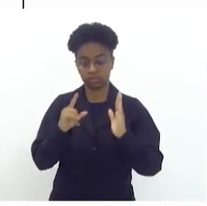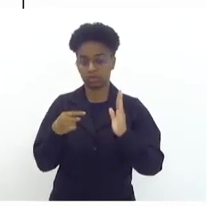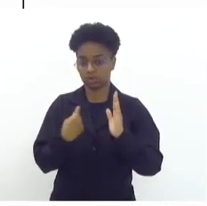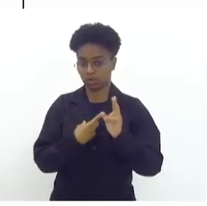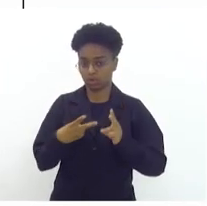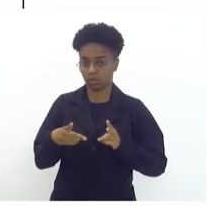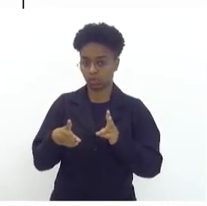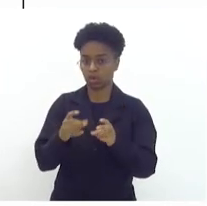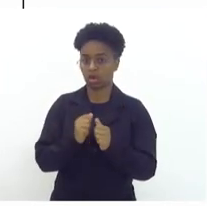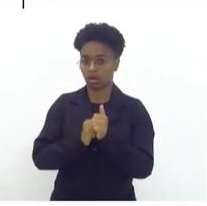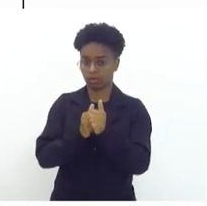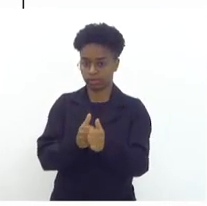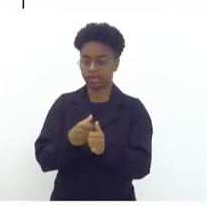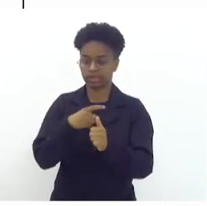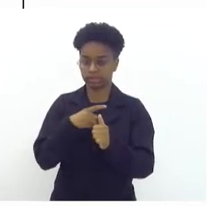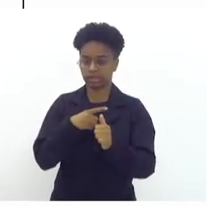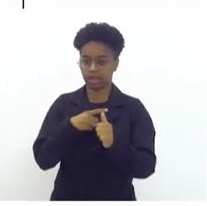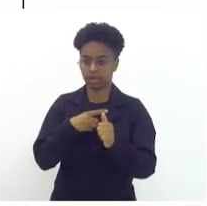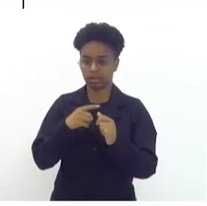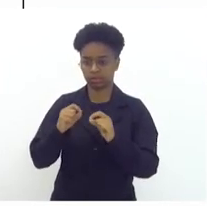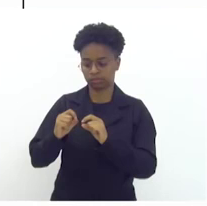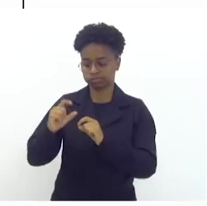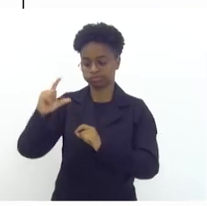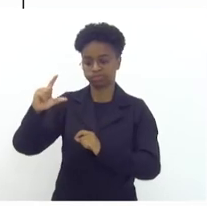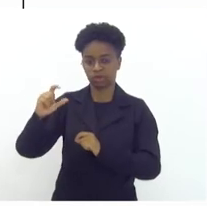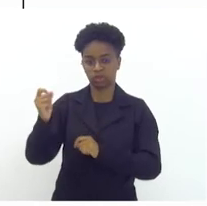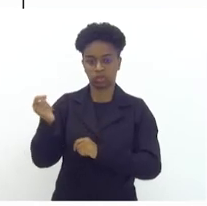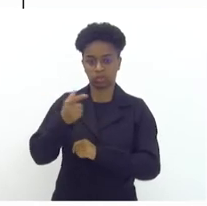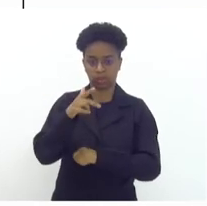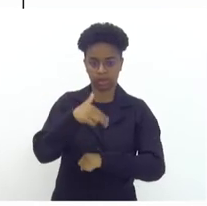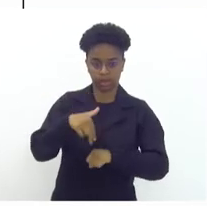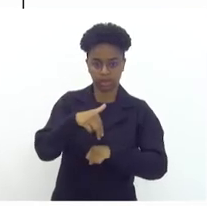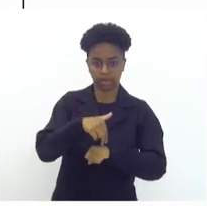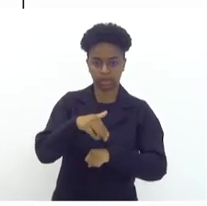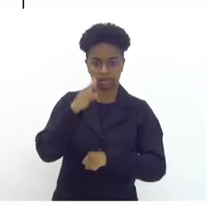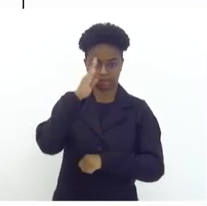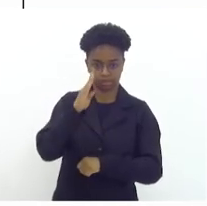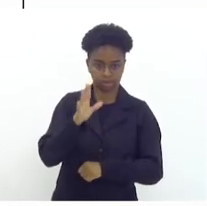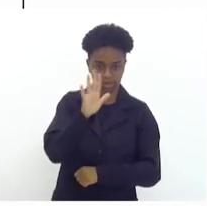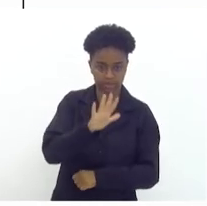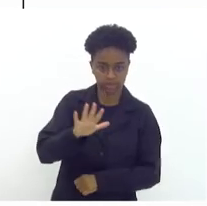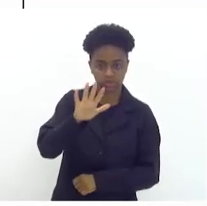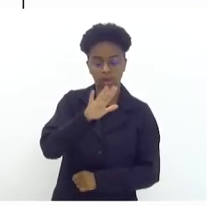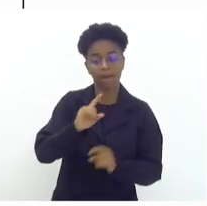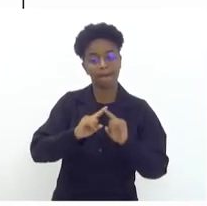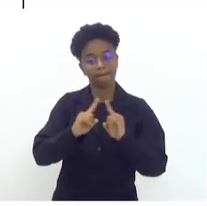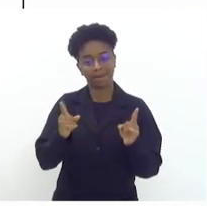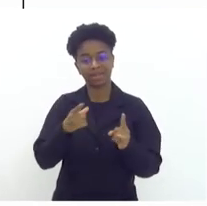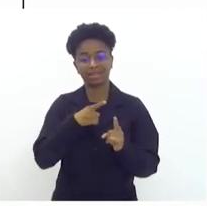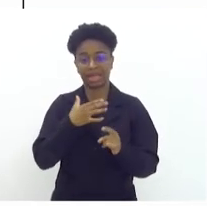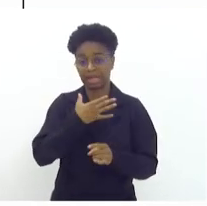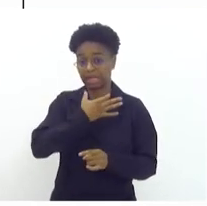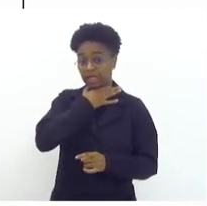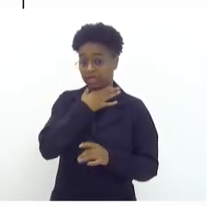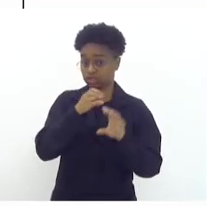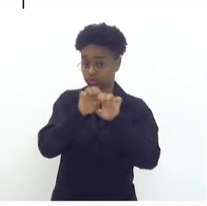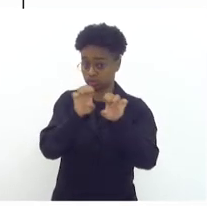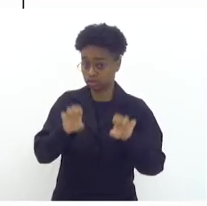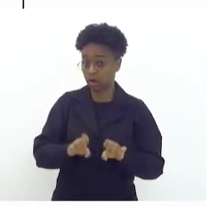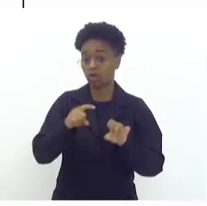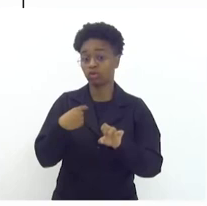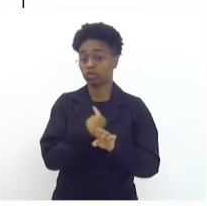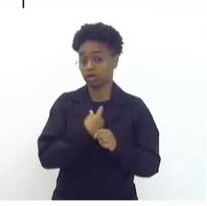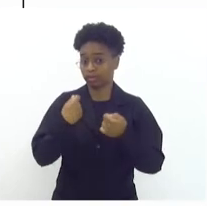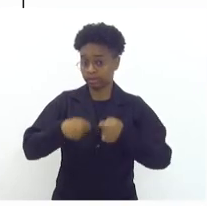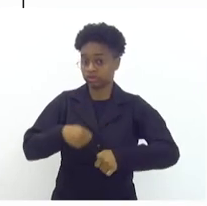até um pouco superior né a média Nacional mas volta a dizer ainda dentro de uma crise estrutural e a gente tem que estar discutindo